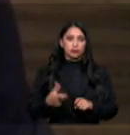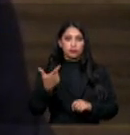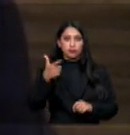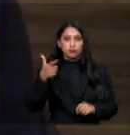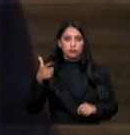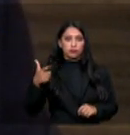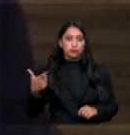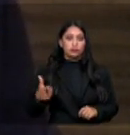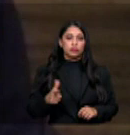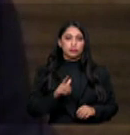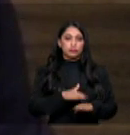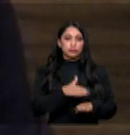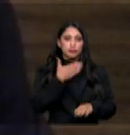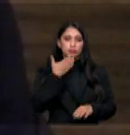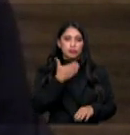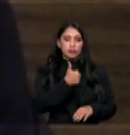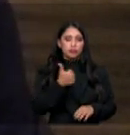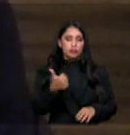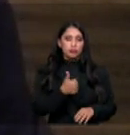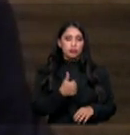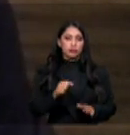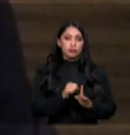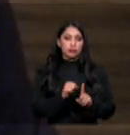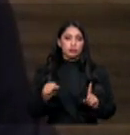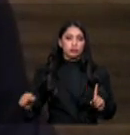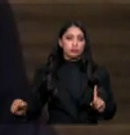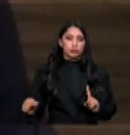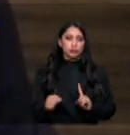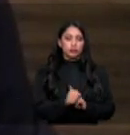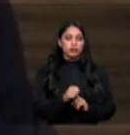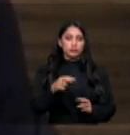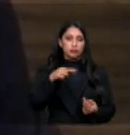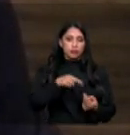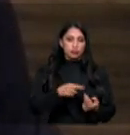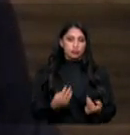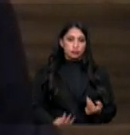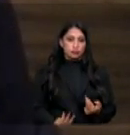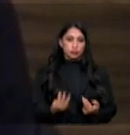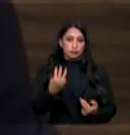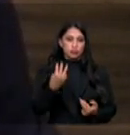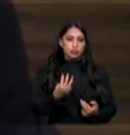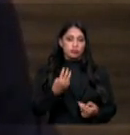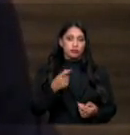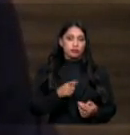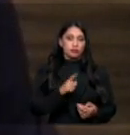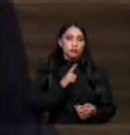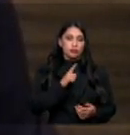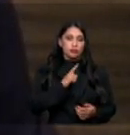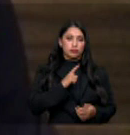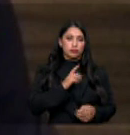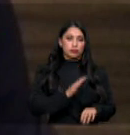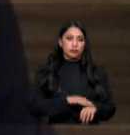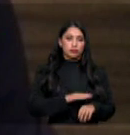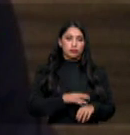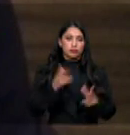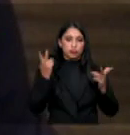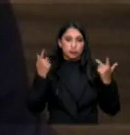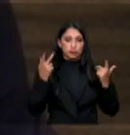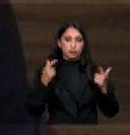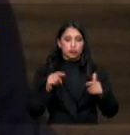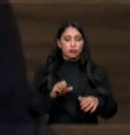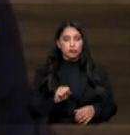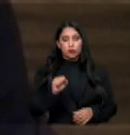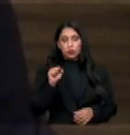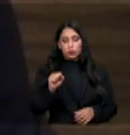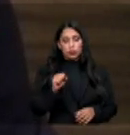que visem à melhoria de sua condição social. Inciso 13, duração do trabalho normal não superior a